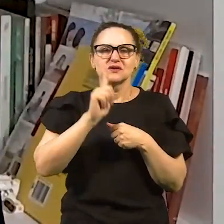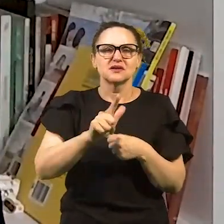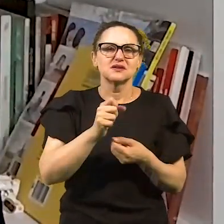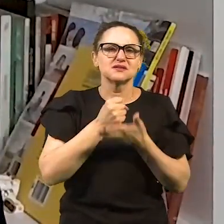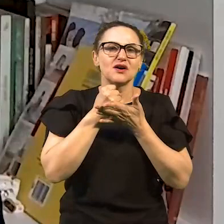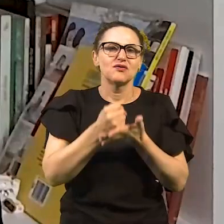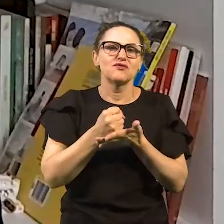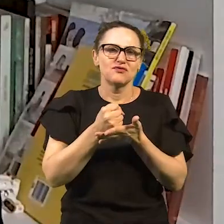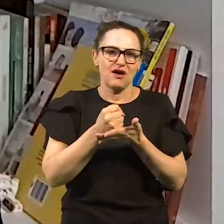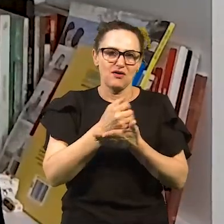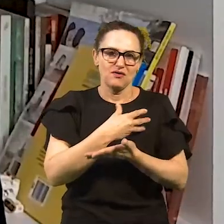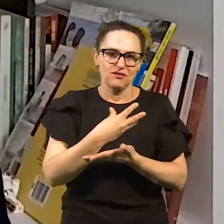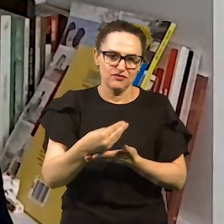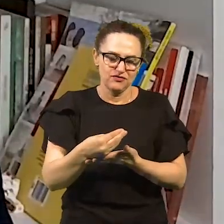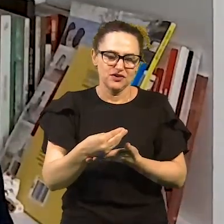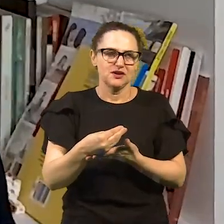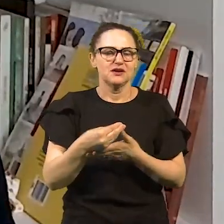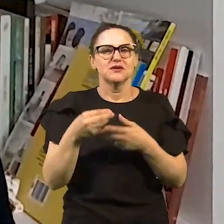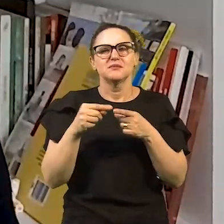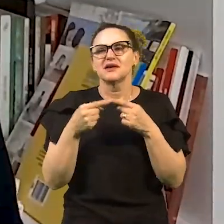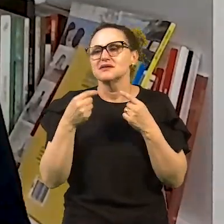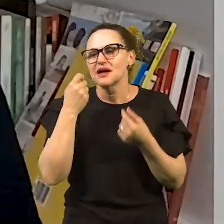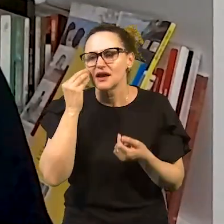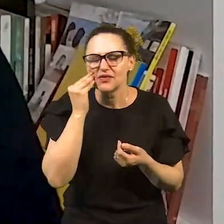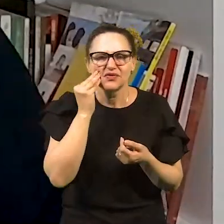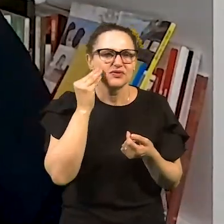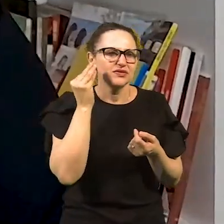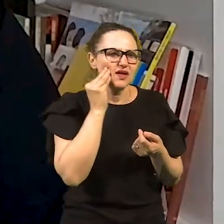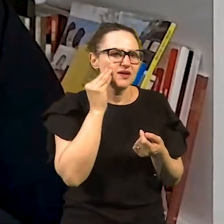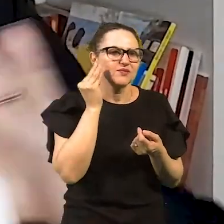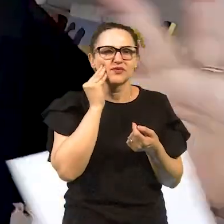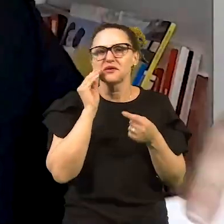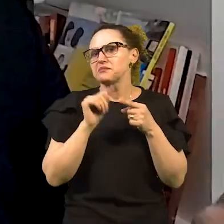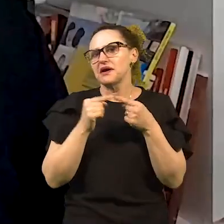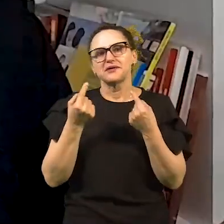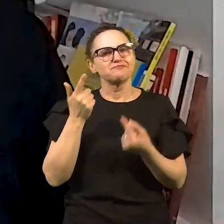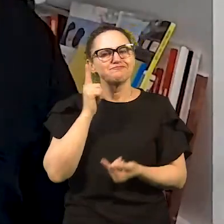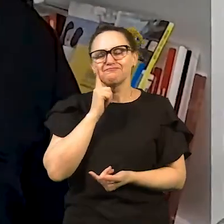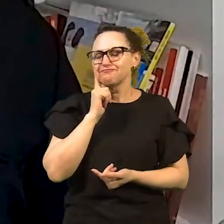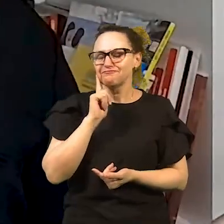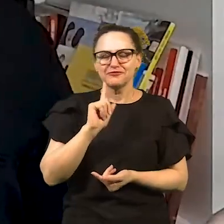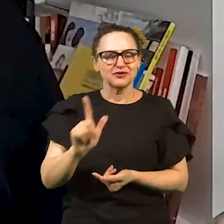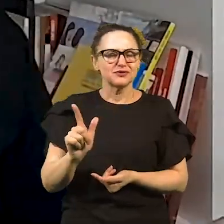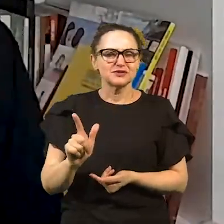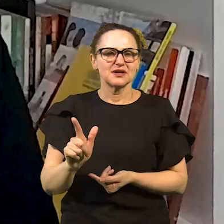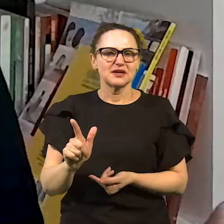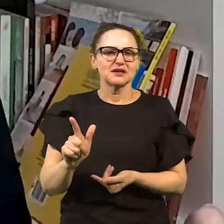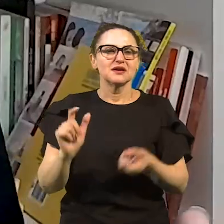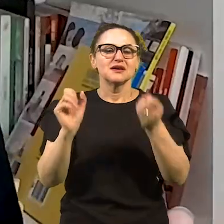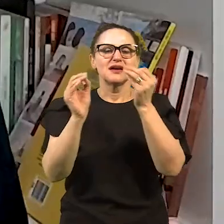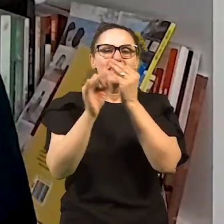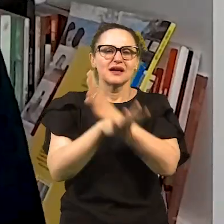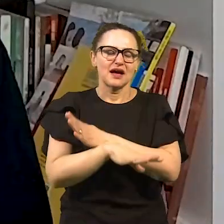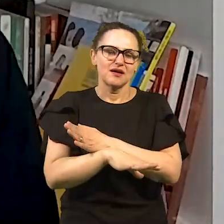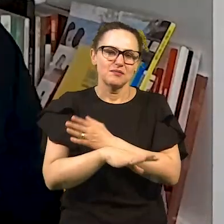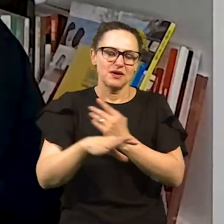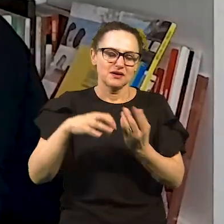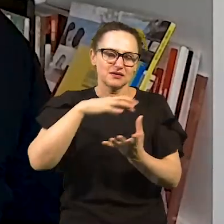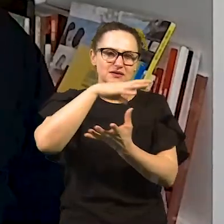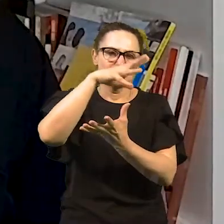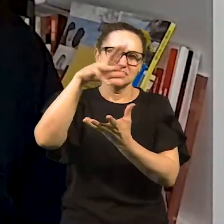não consegue, e a gente vê assim como isso acaba com esse mundo, né,